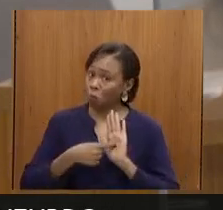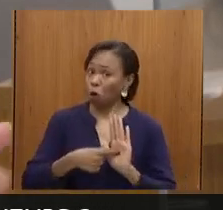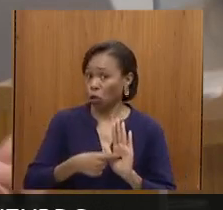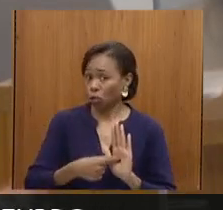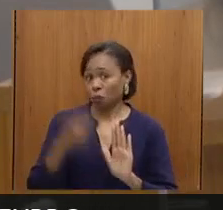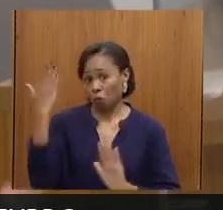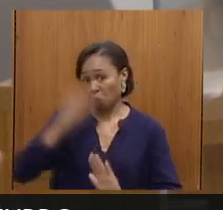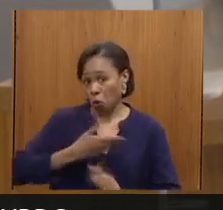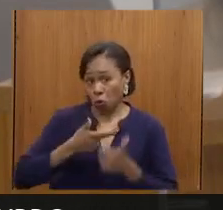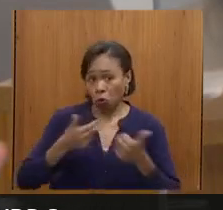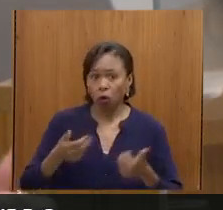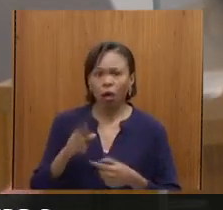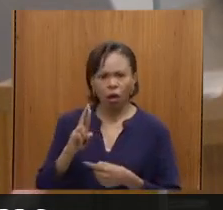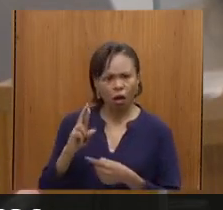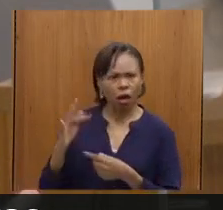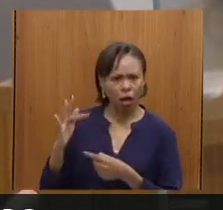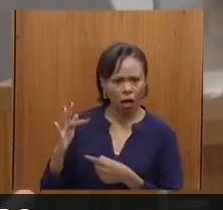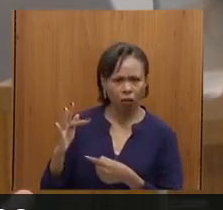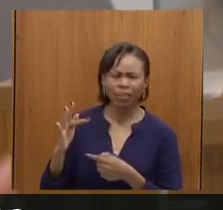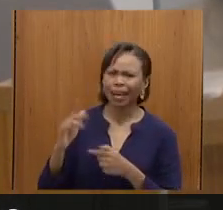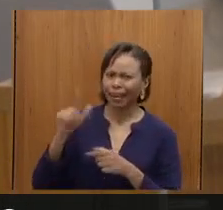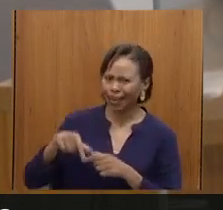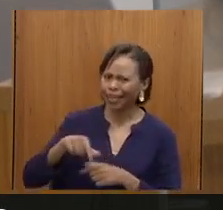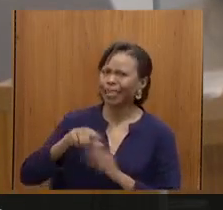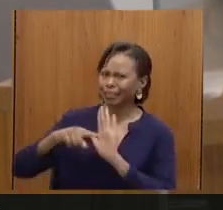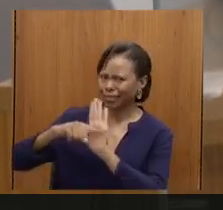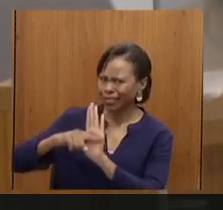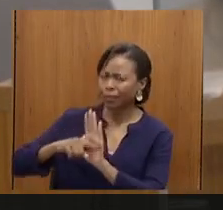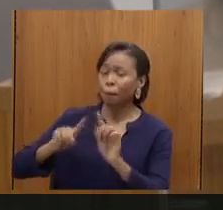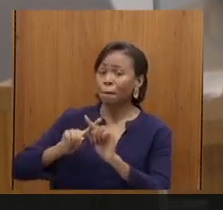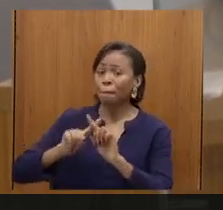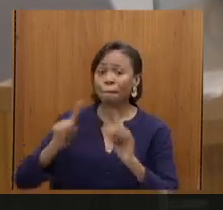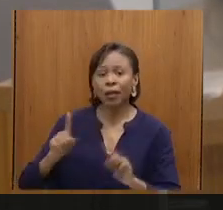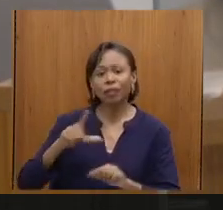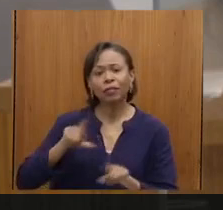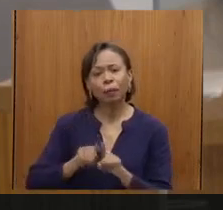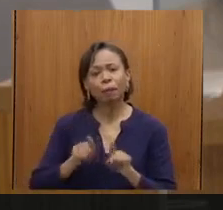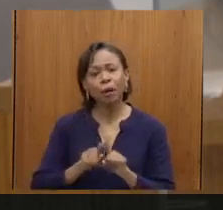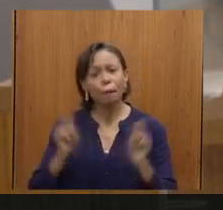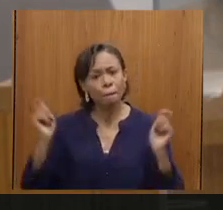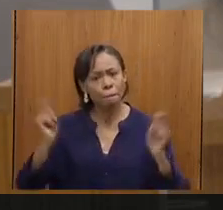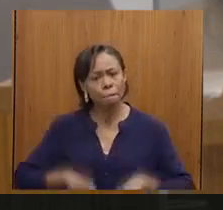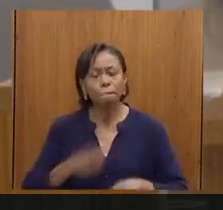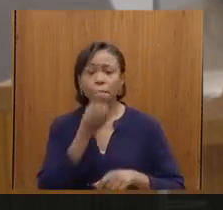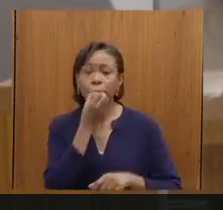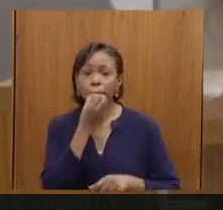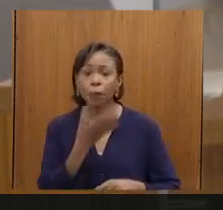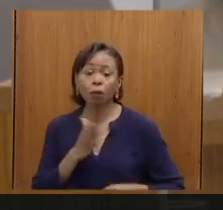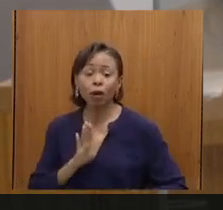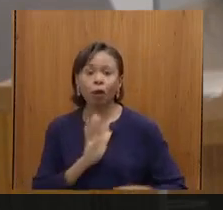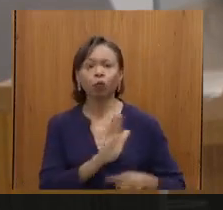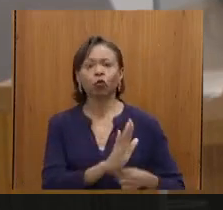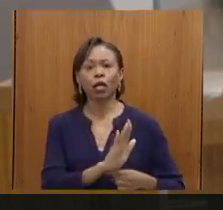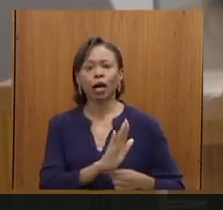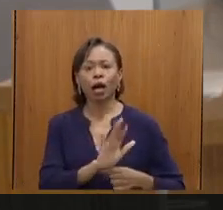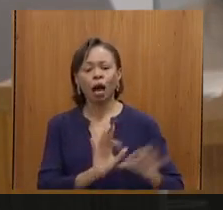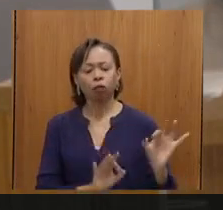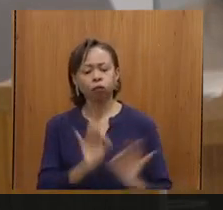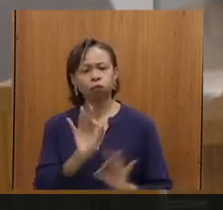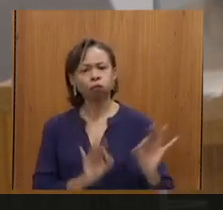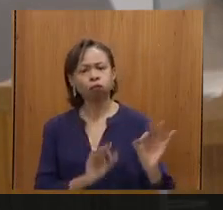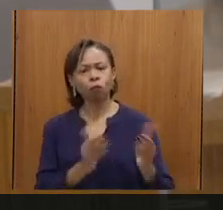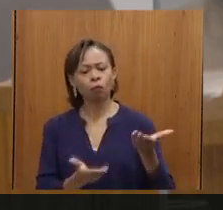tem as suas dificuldades, é, sim, um remédio amargo, mas também tem as suas vantagens de colocar a casa em ordem,